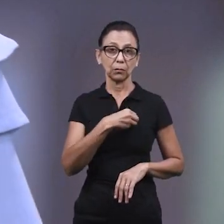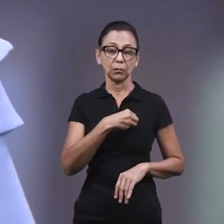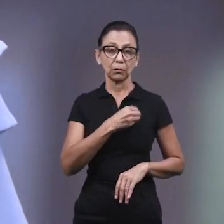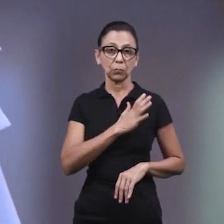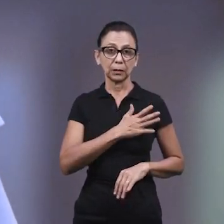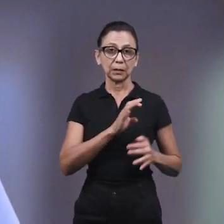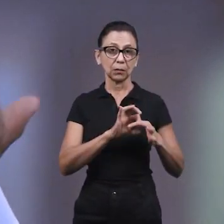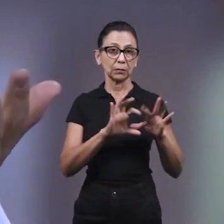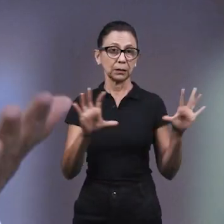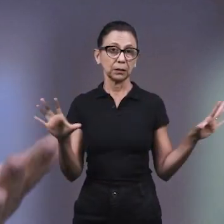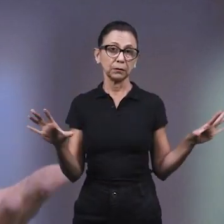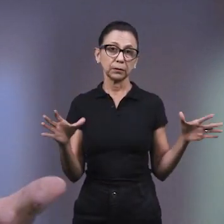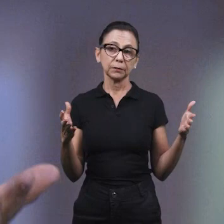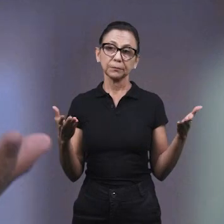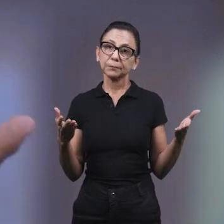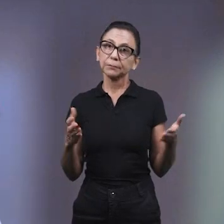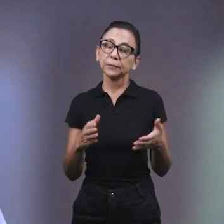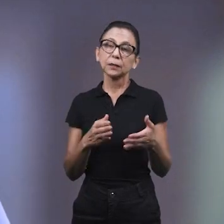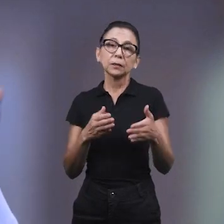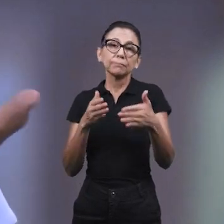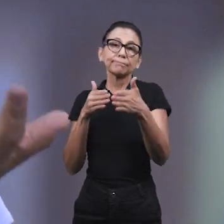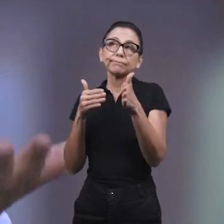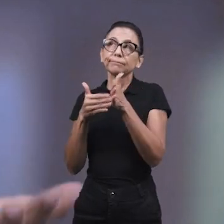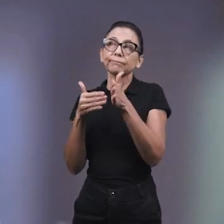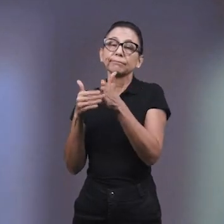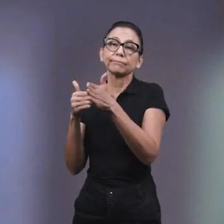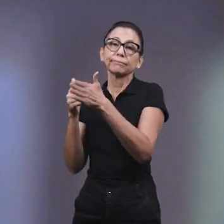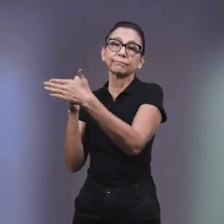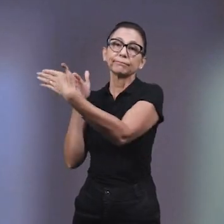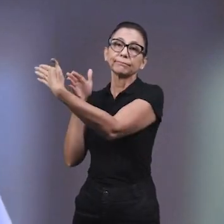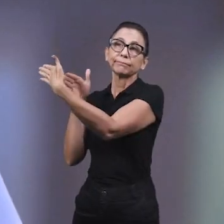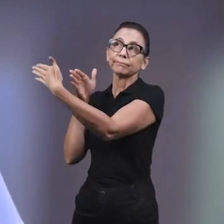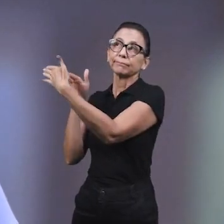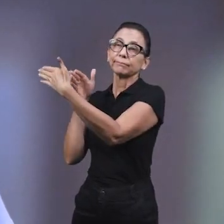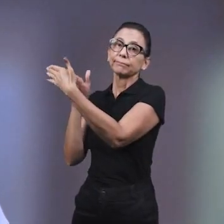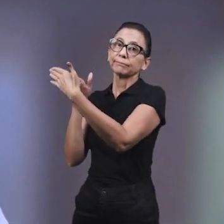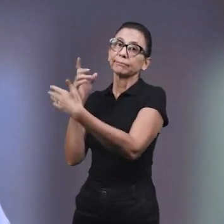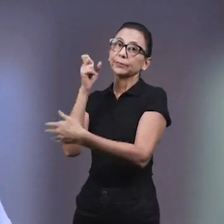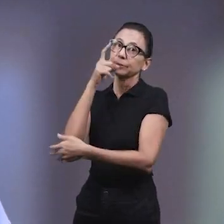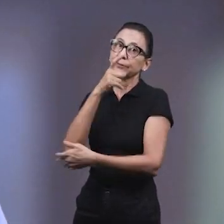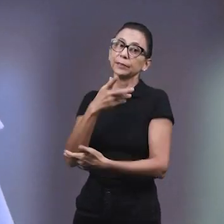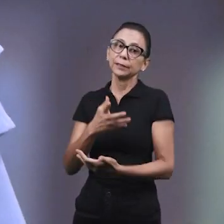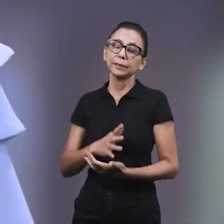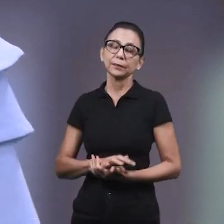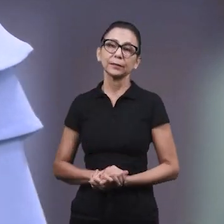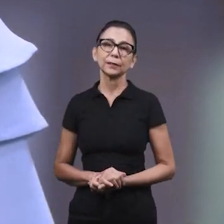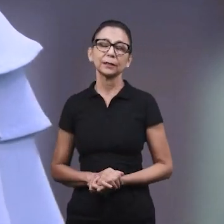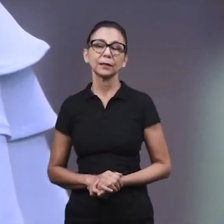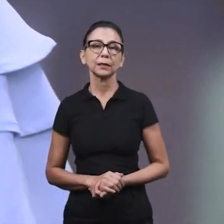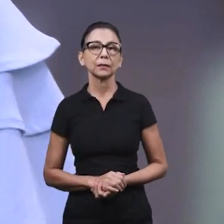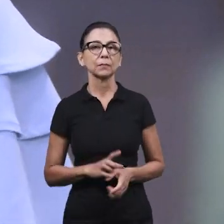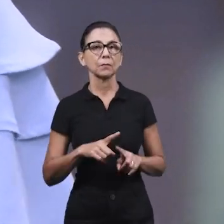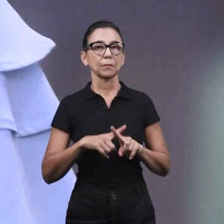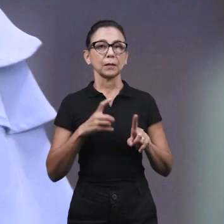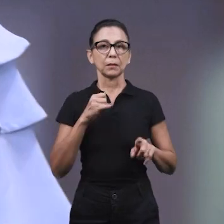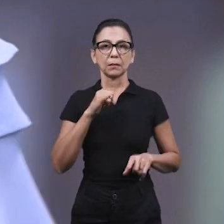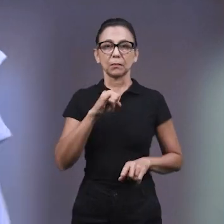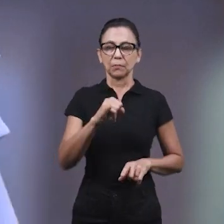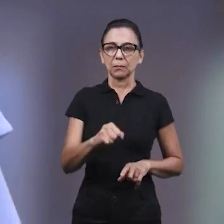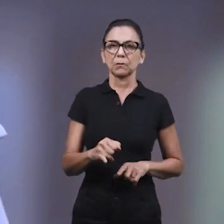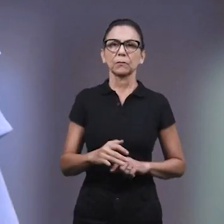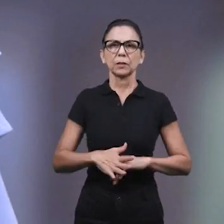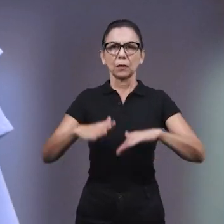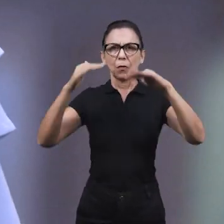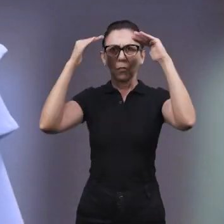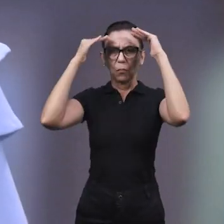É fazer o que agrada a Deus, obedecendo a sua palavra, ficando longe de tudo que entristece o Espírito